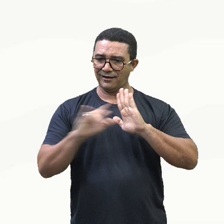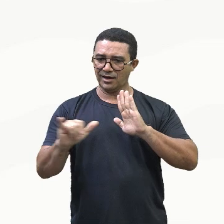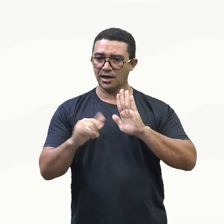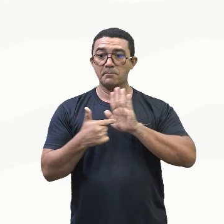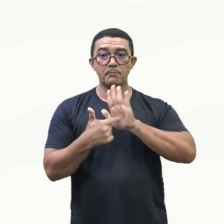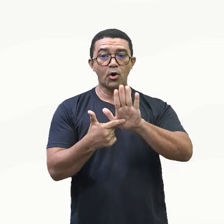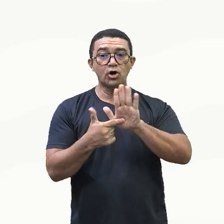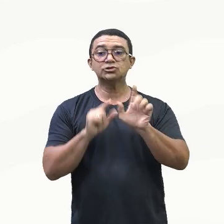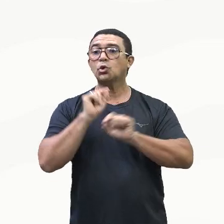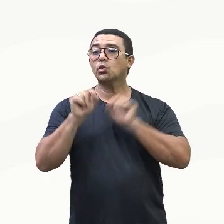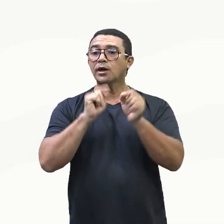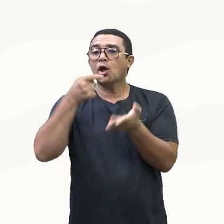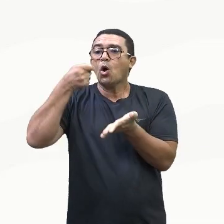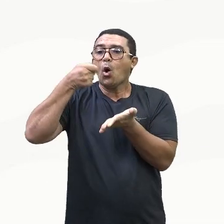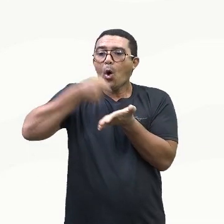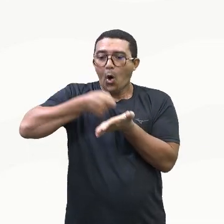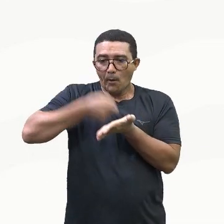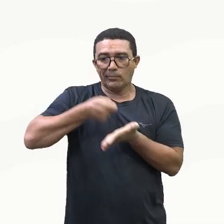a